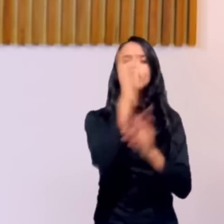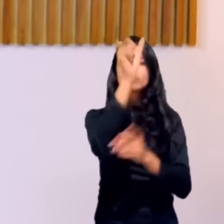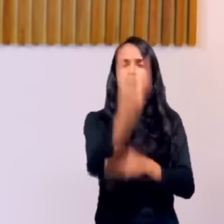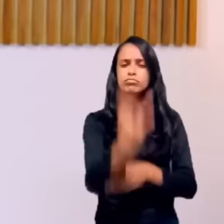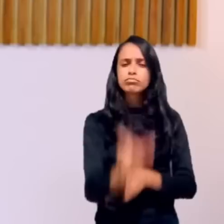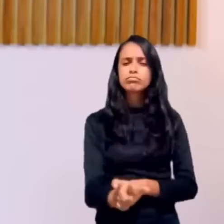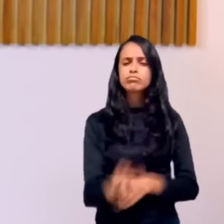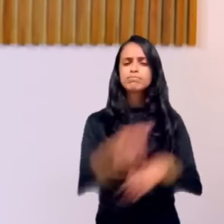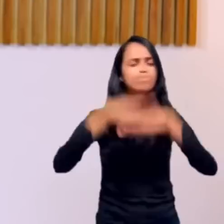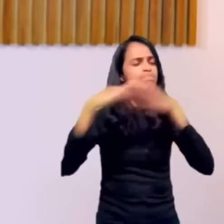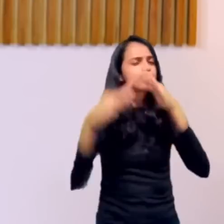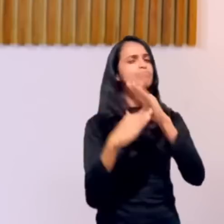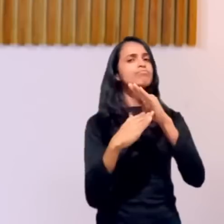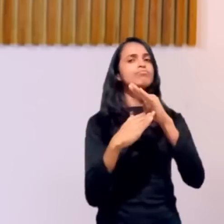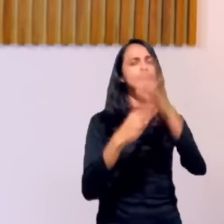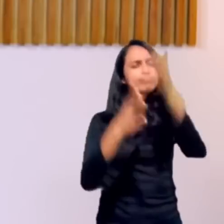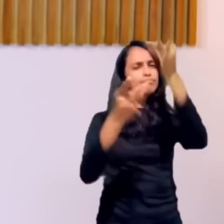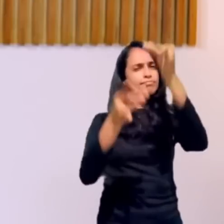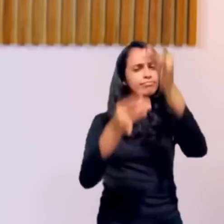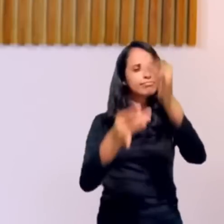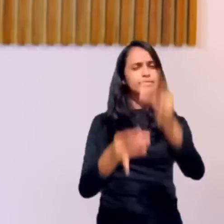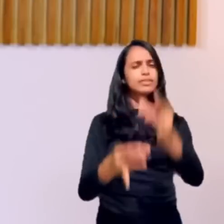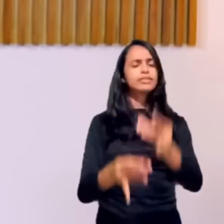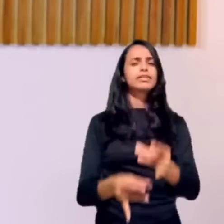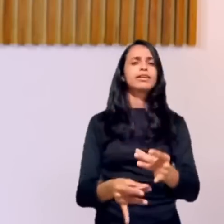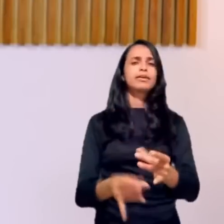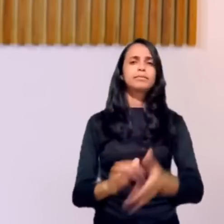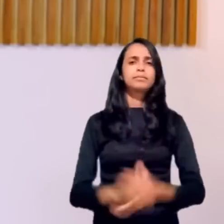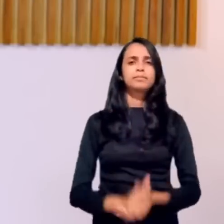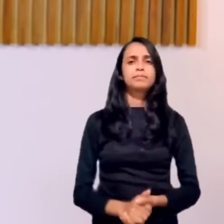E para com Pedro, ele tinha uma preocupação,